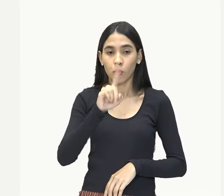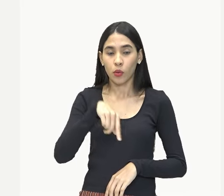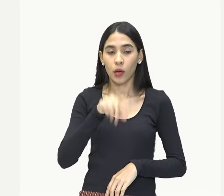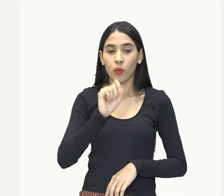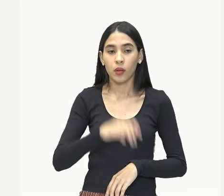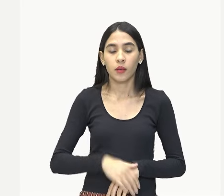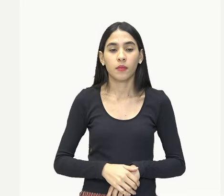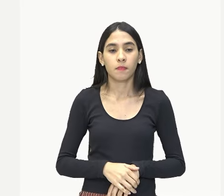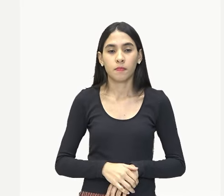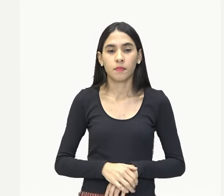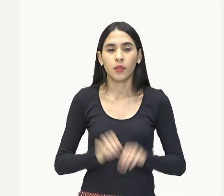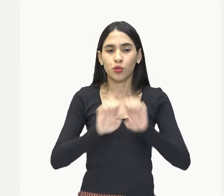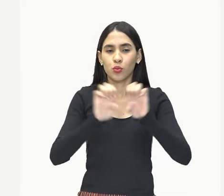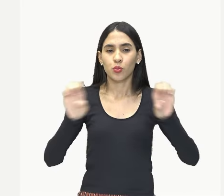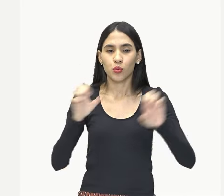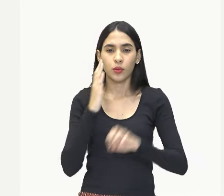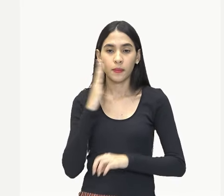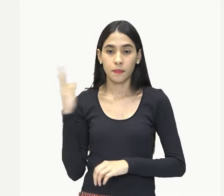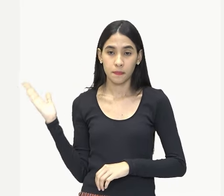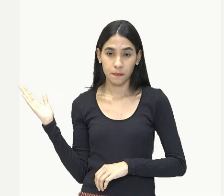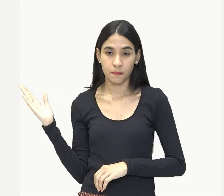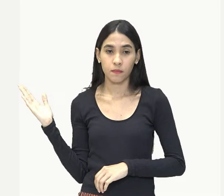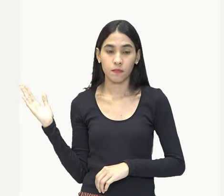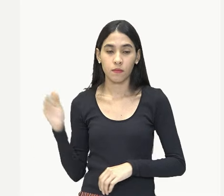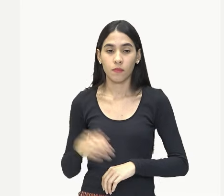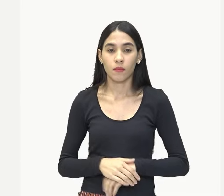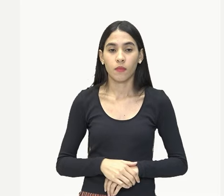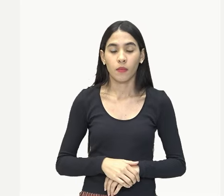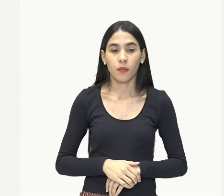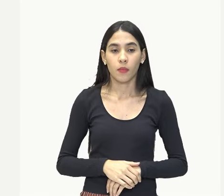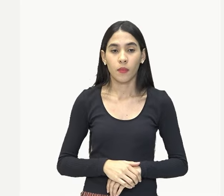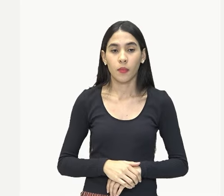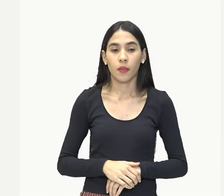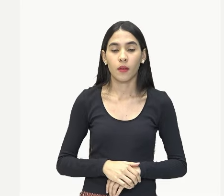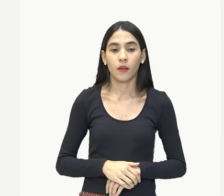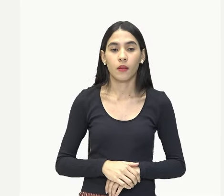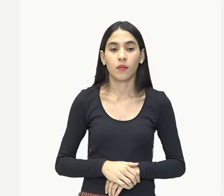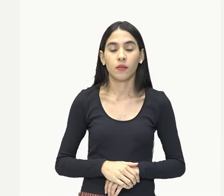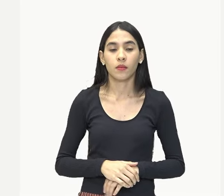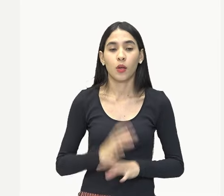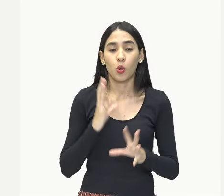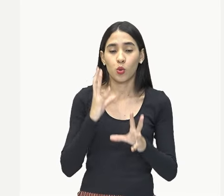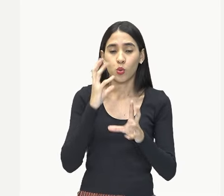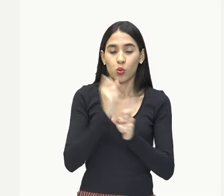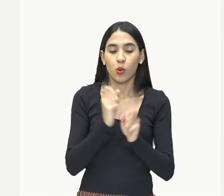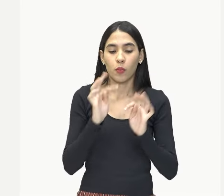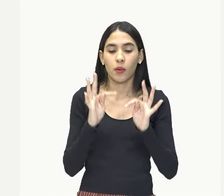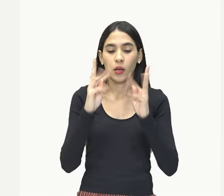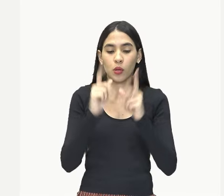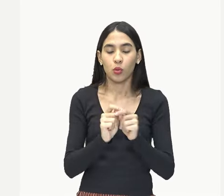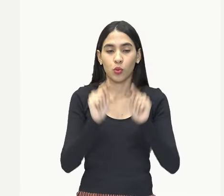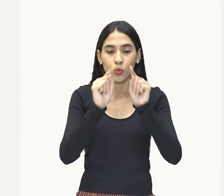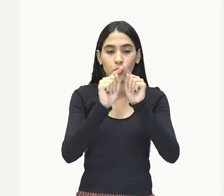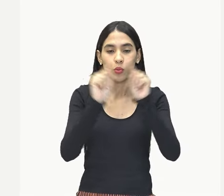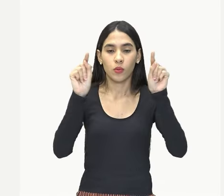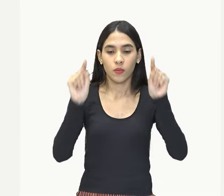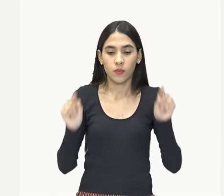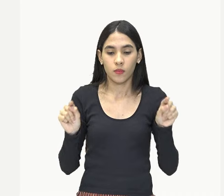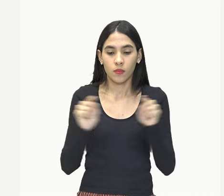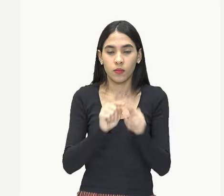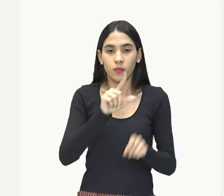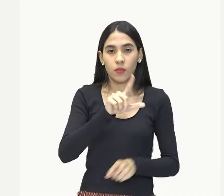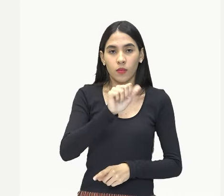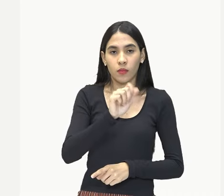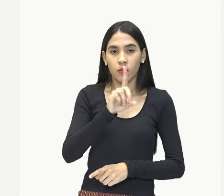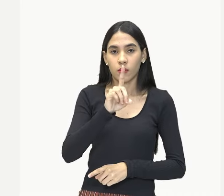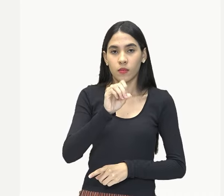representação matemática de perímetro aqui, o perímetro nada mais é do que a soma de todos os lados da figura, e